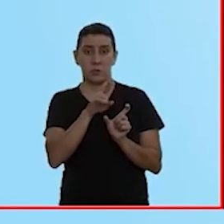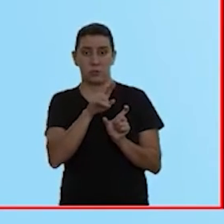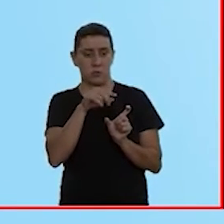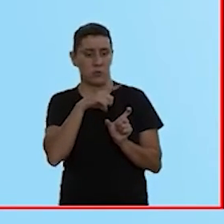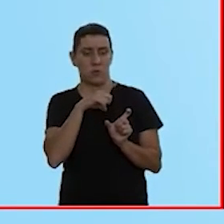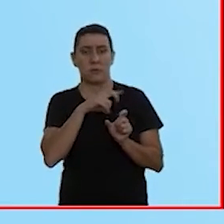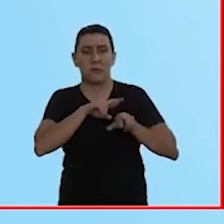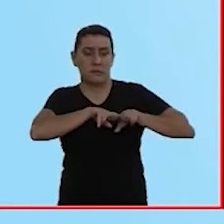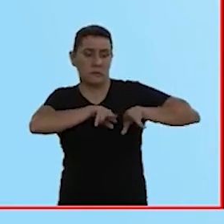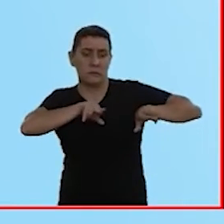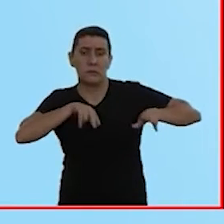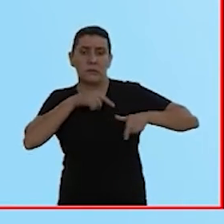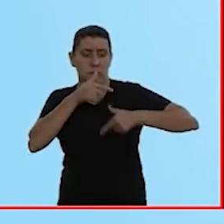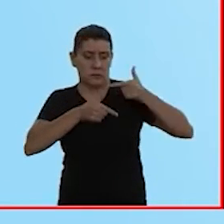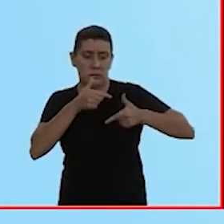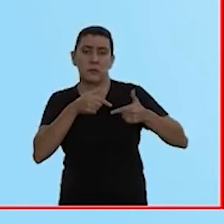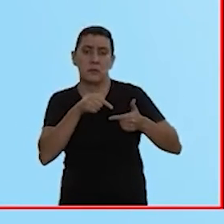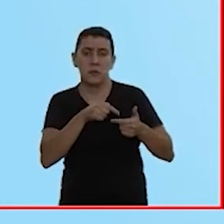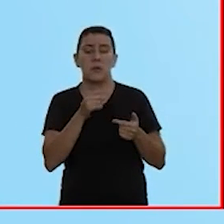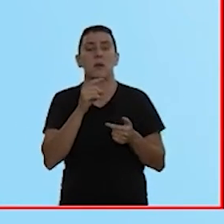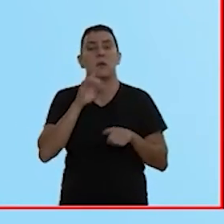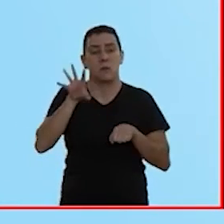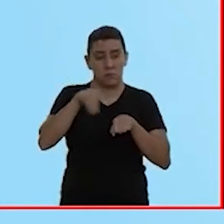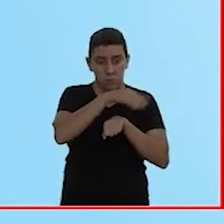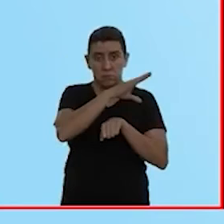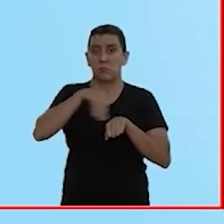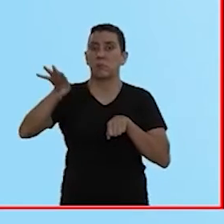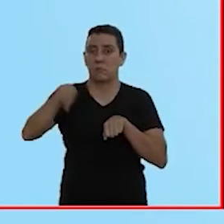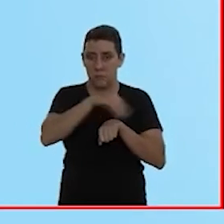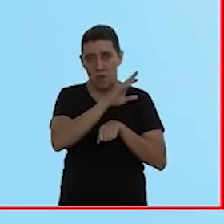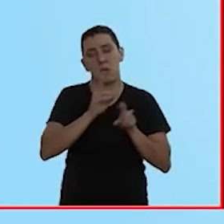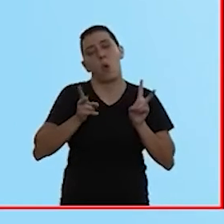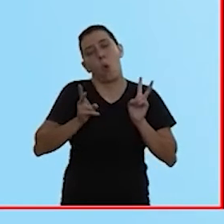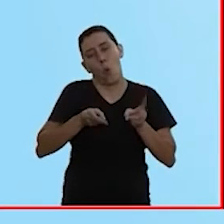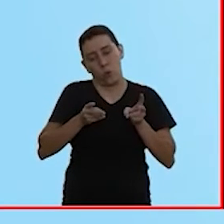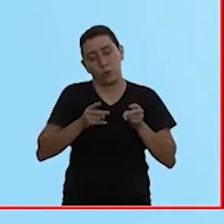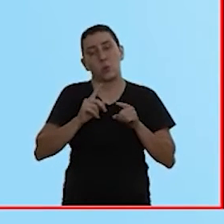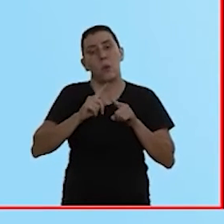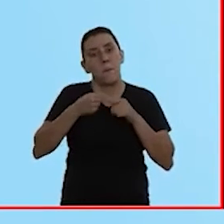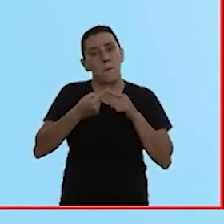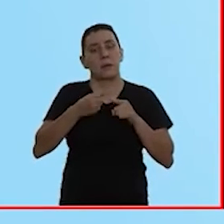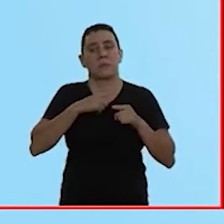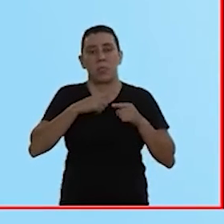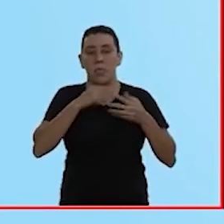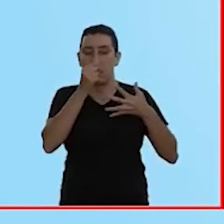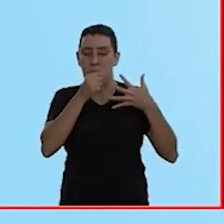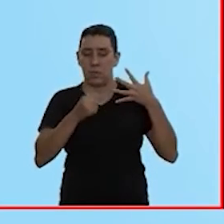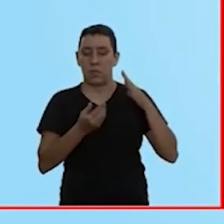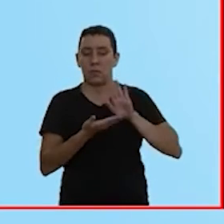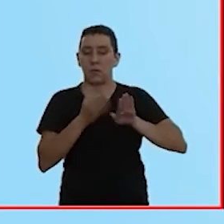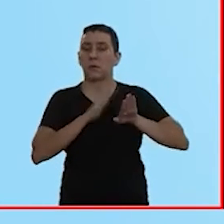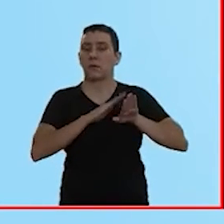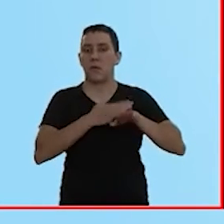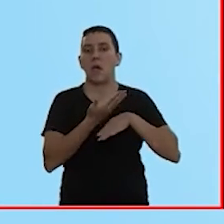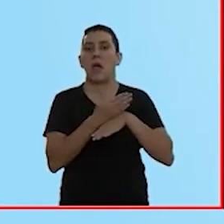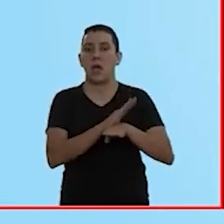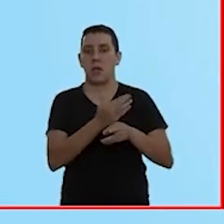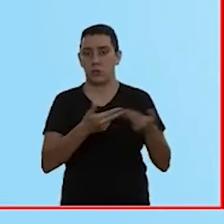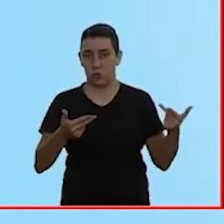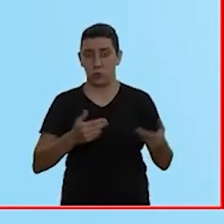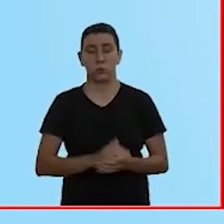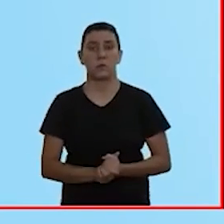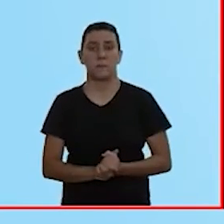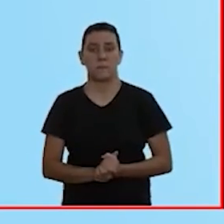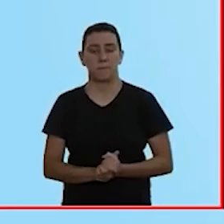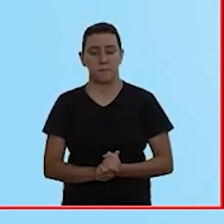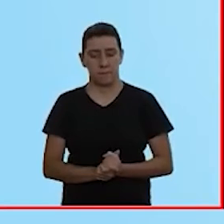hoje é mas ele mantém né aquela função de converter corrente contínua e corrente alternada tô falando um pouco